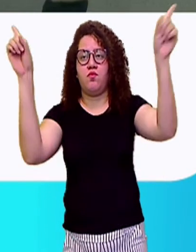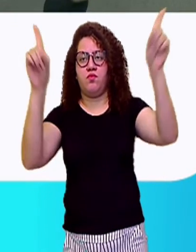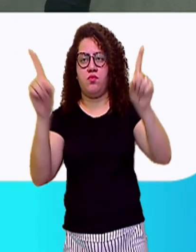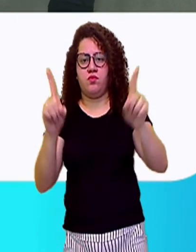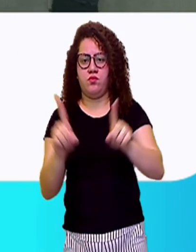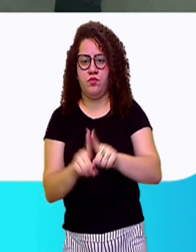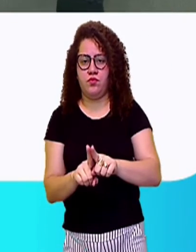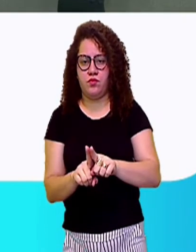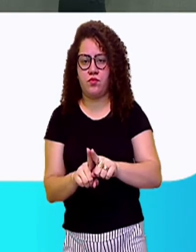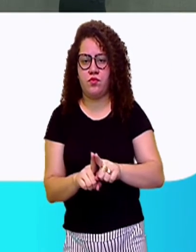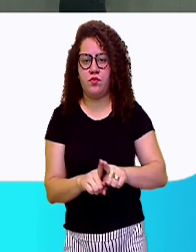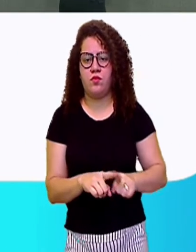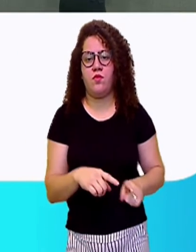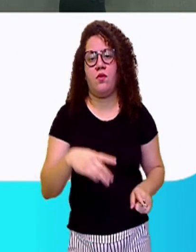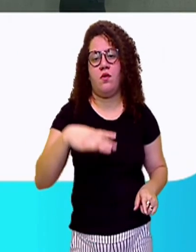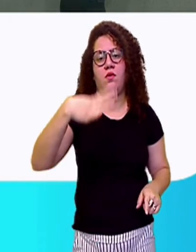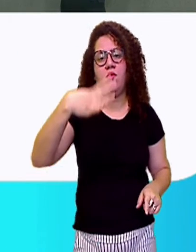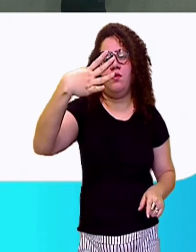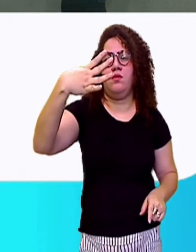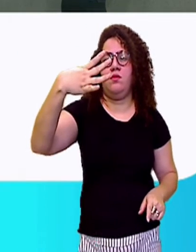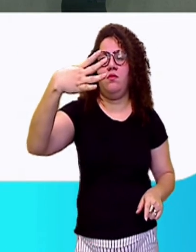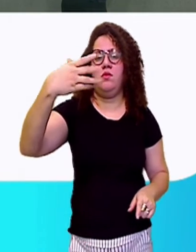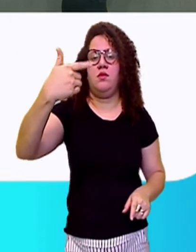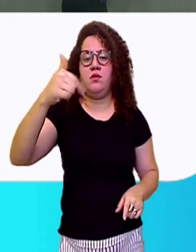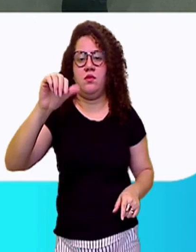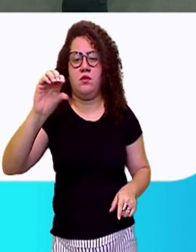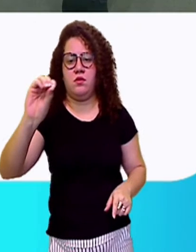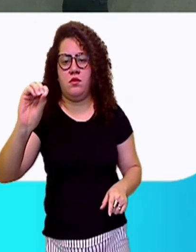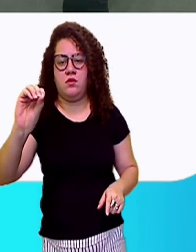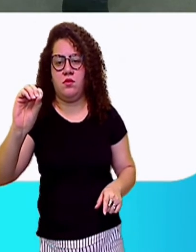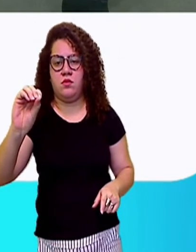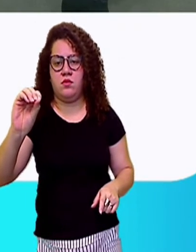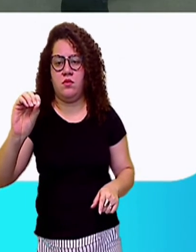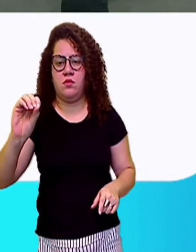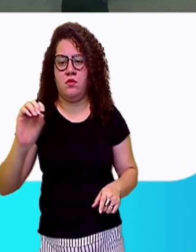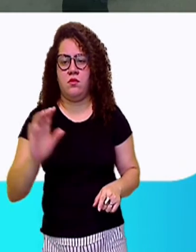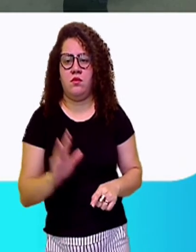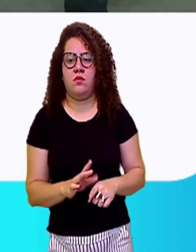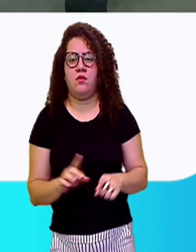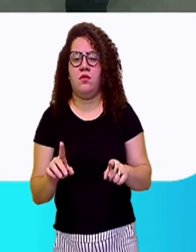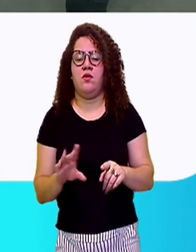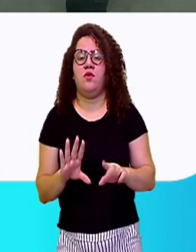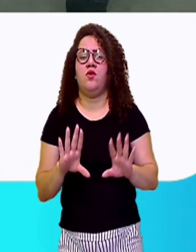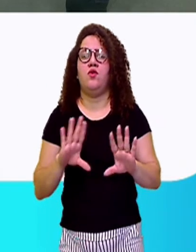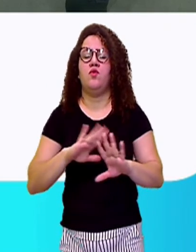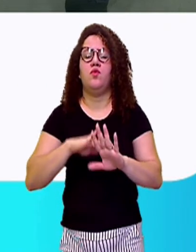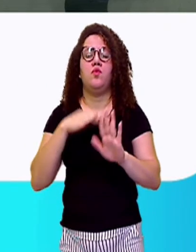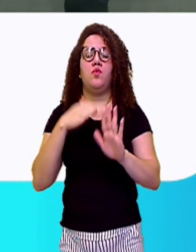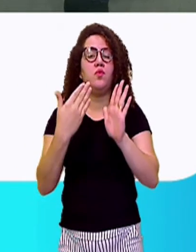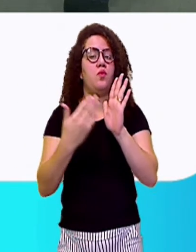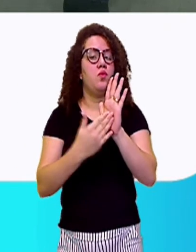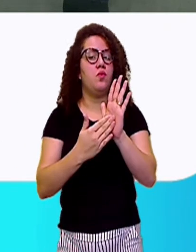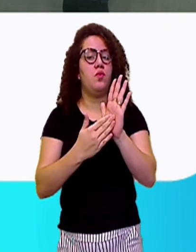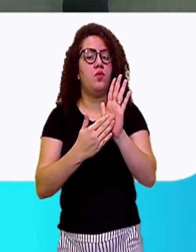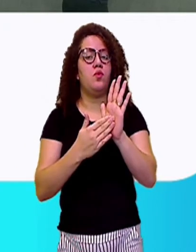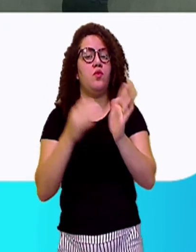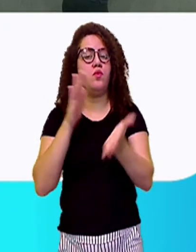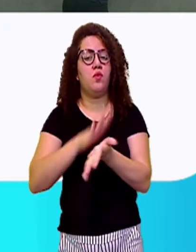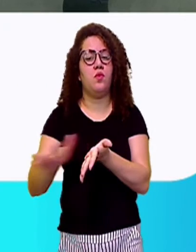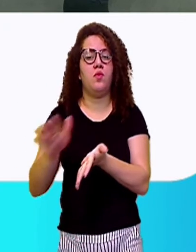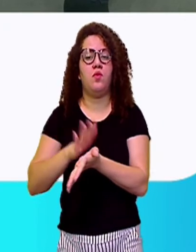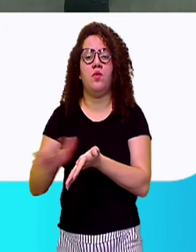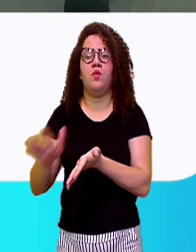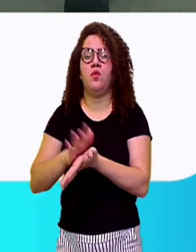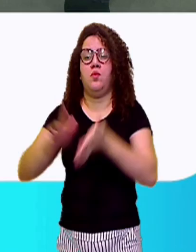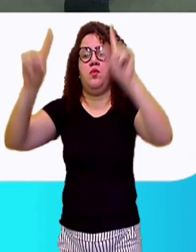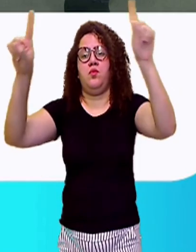expressão. Então, olha, eu repeti 420 e aqui, olha, foram todas as despesas dele, ó,